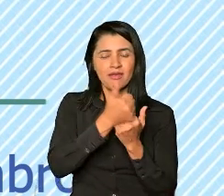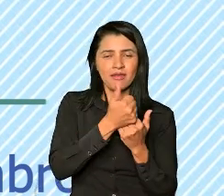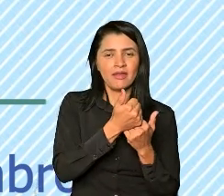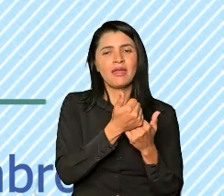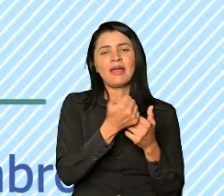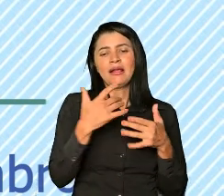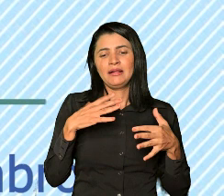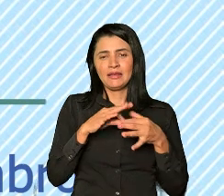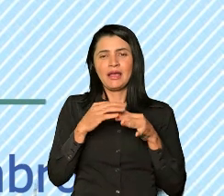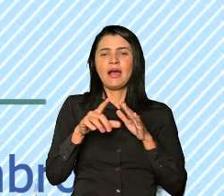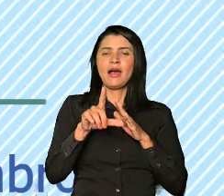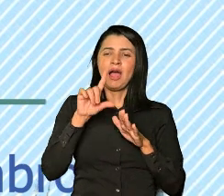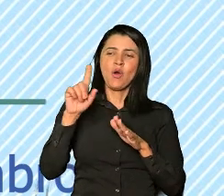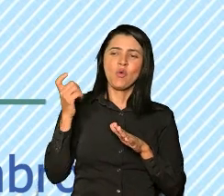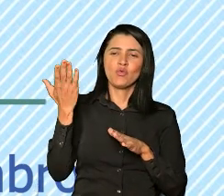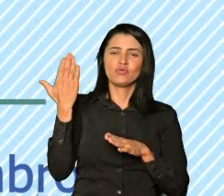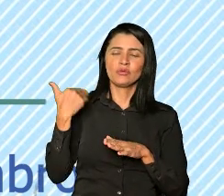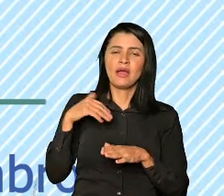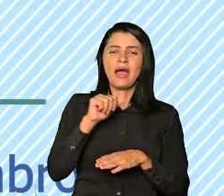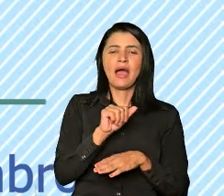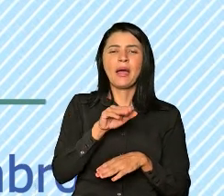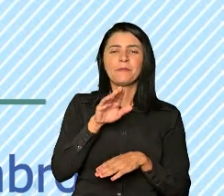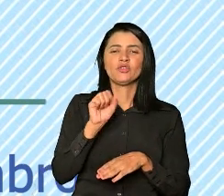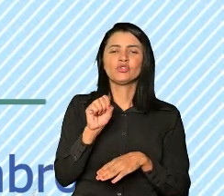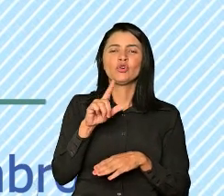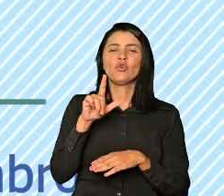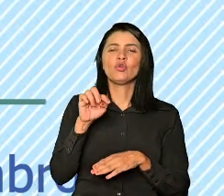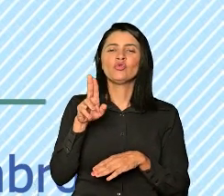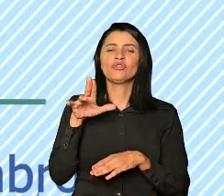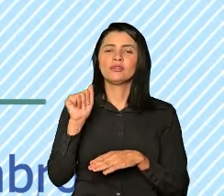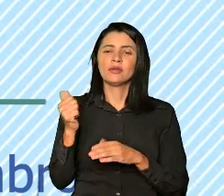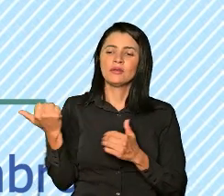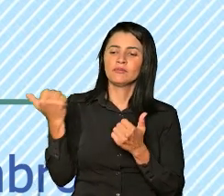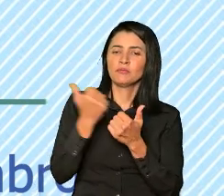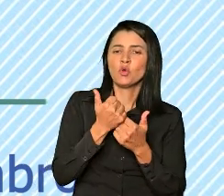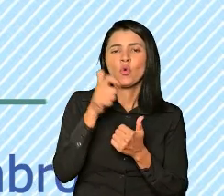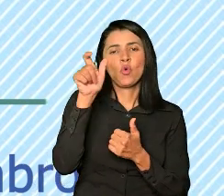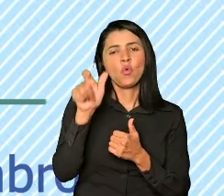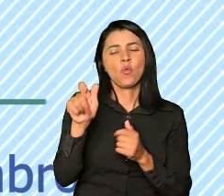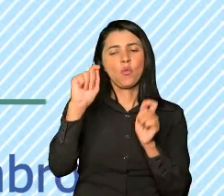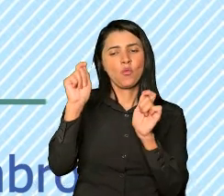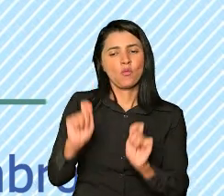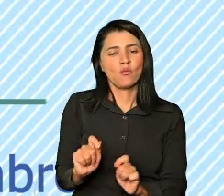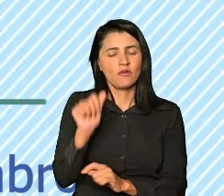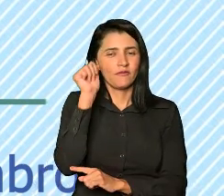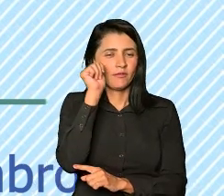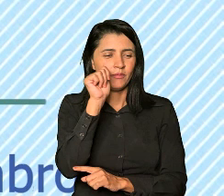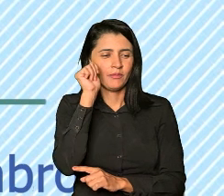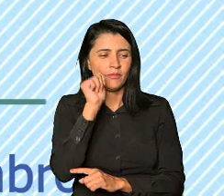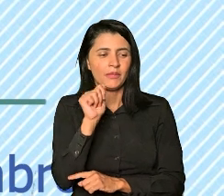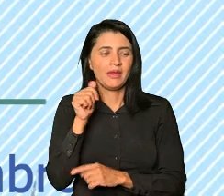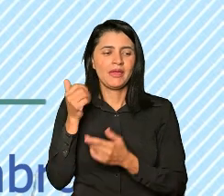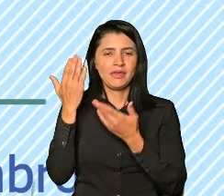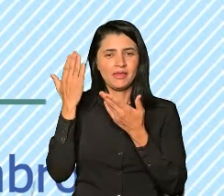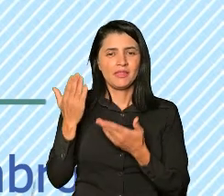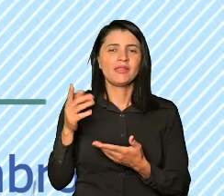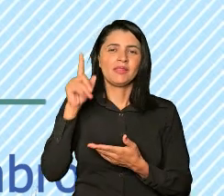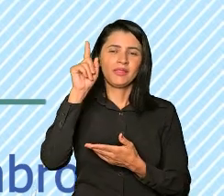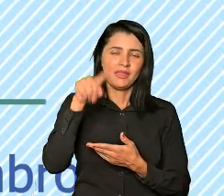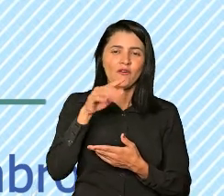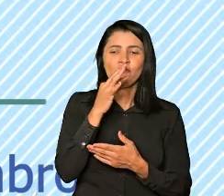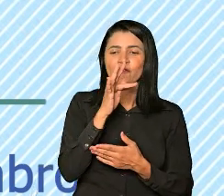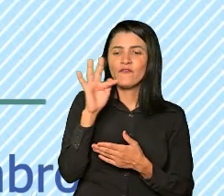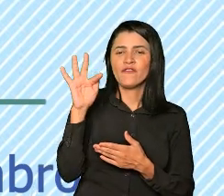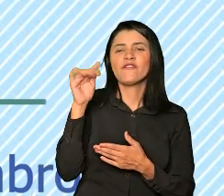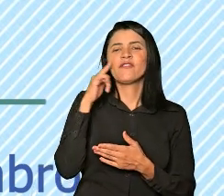antigo regime, né, absolutista, por uma figura feminina. Então, é a Marianne francesa